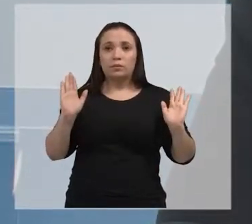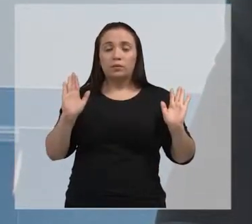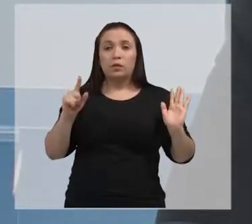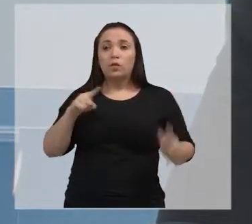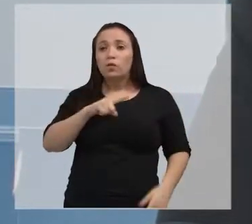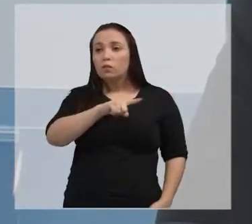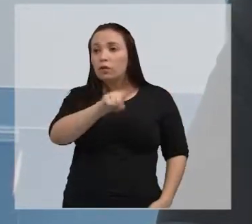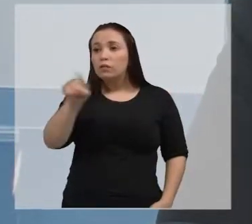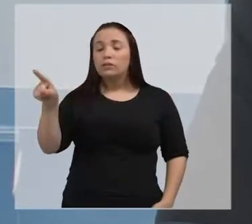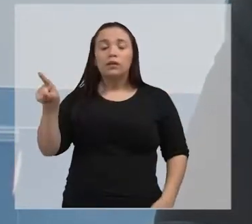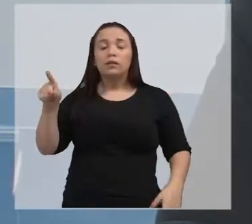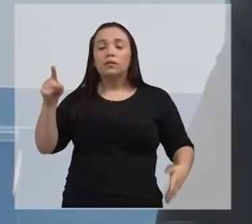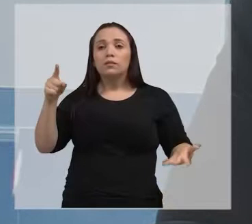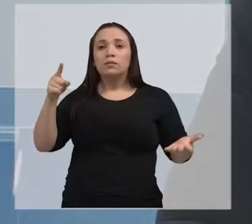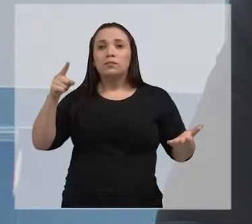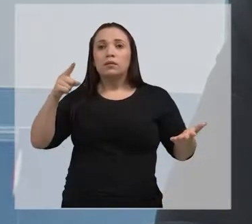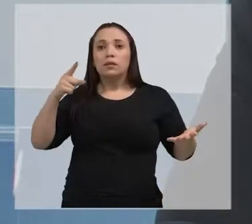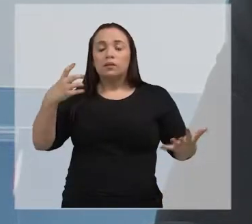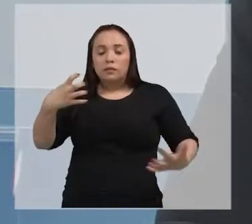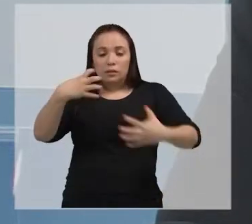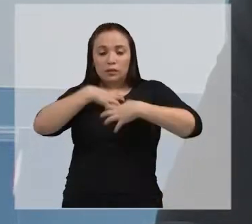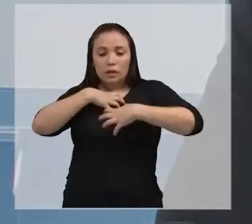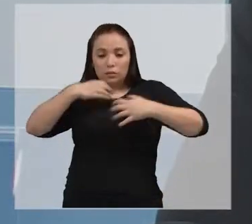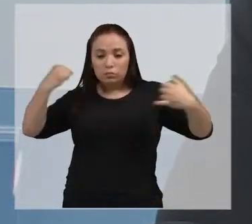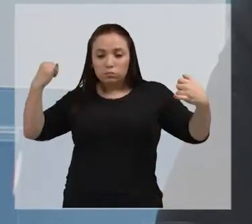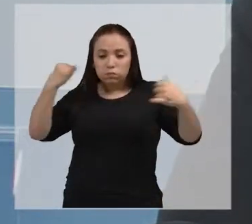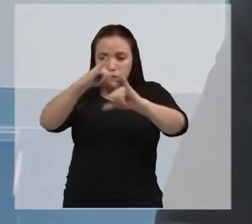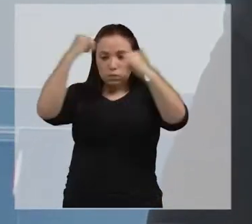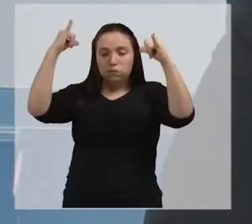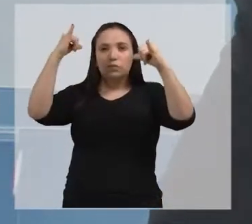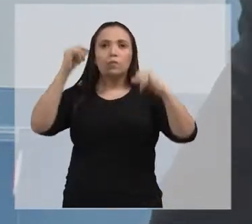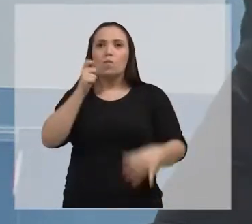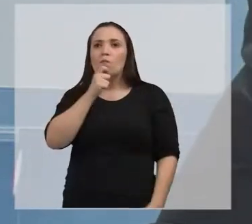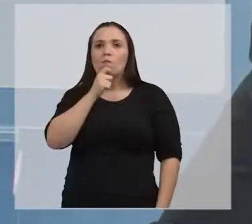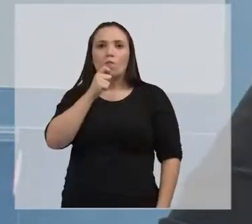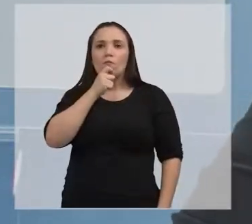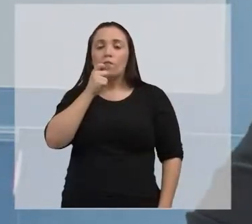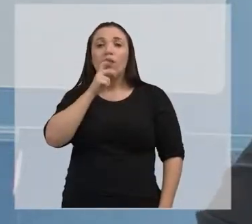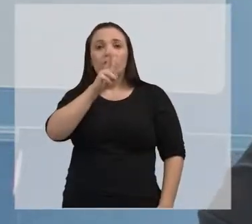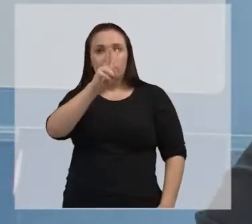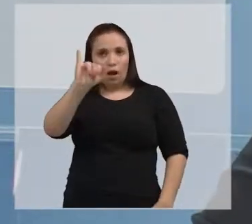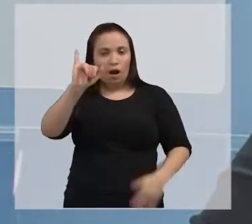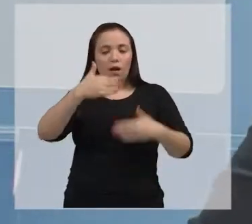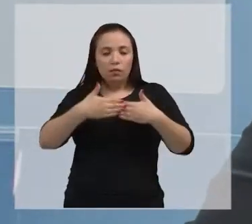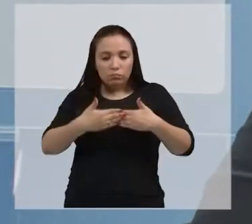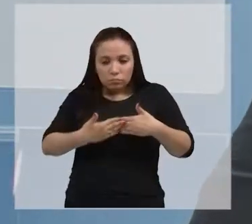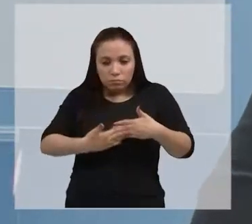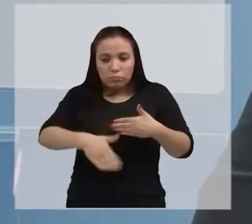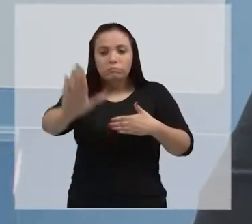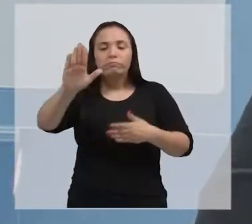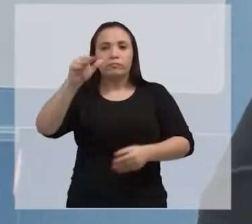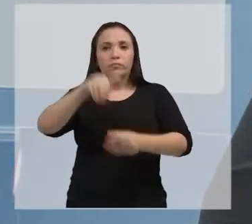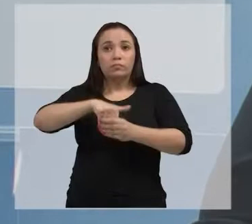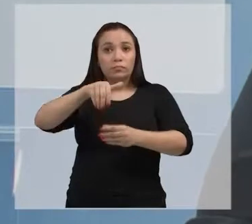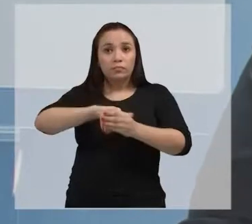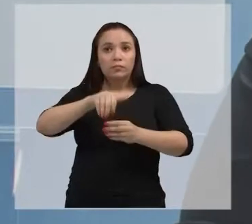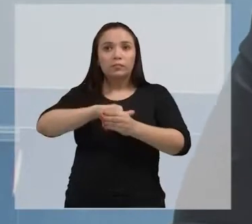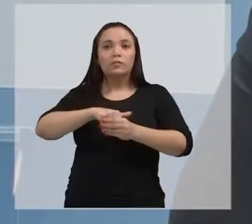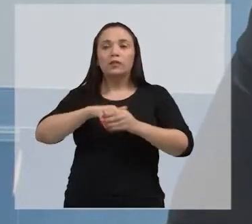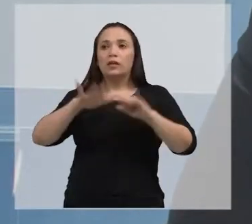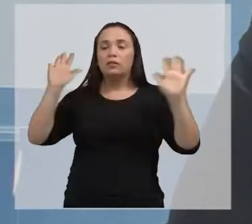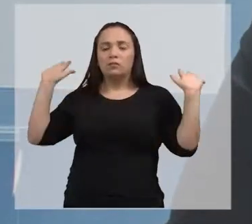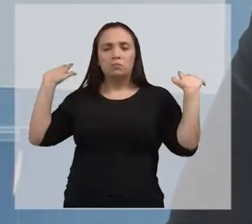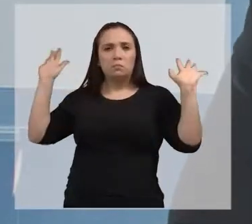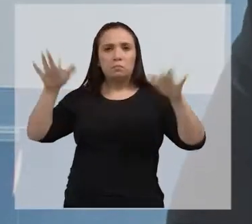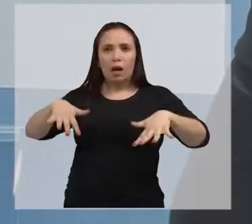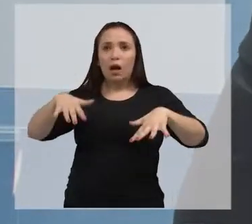tiveram choque da realidade. Vocês vão ter choque da realidade brasileira agora, nessa eleição, né, Luiz? Eu concordo com você, Carlos Frederico. Porque essa eleição vai mostrar